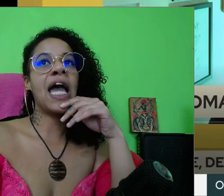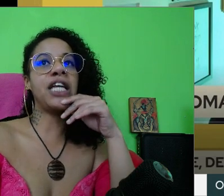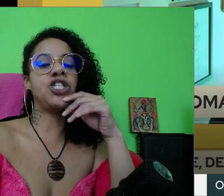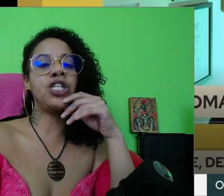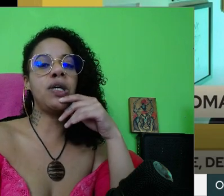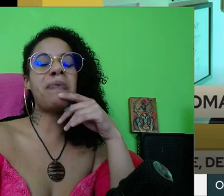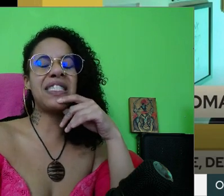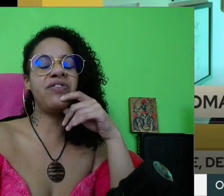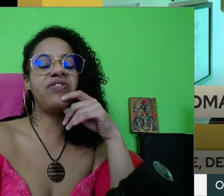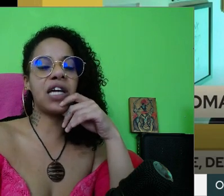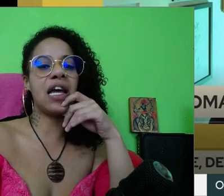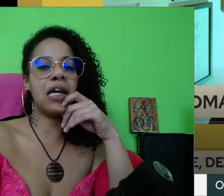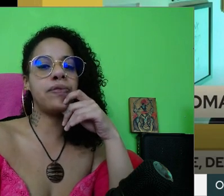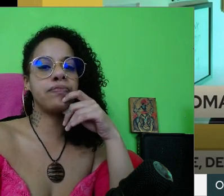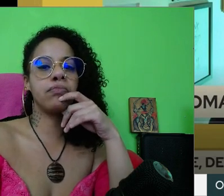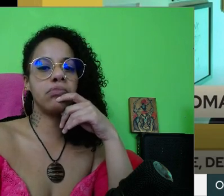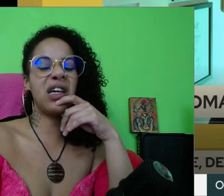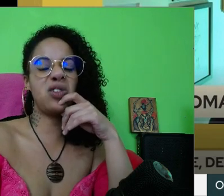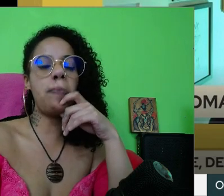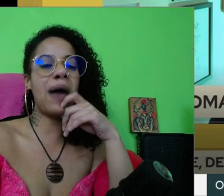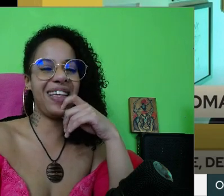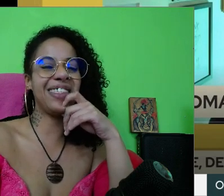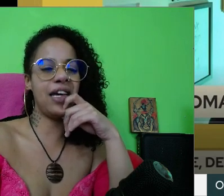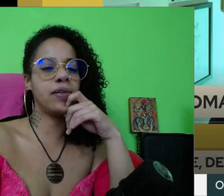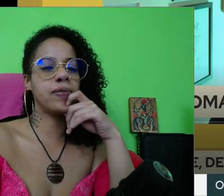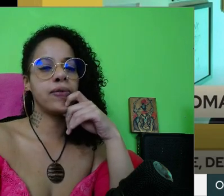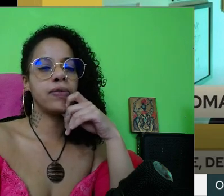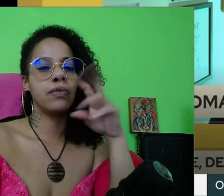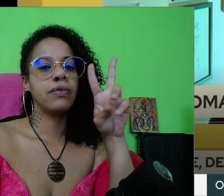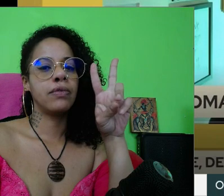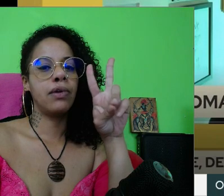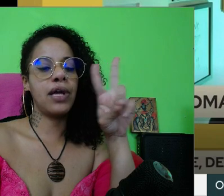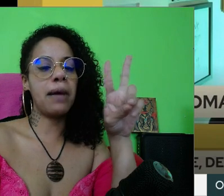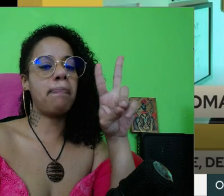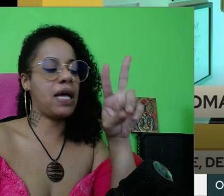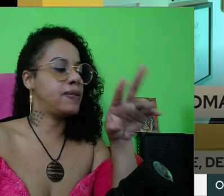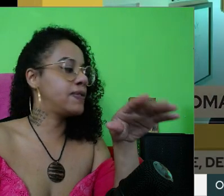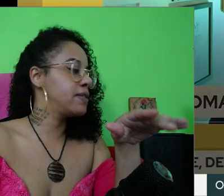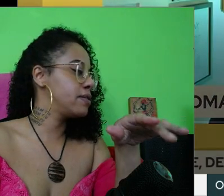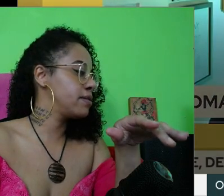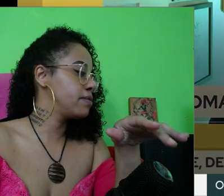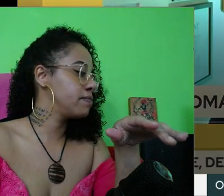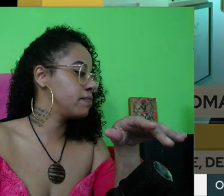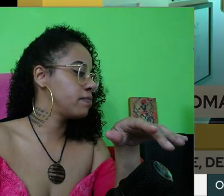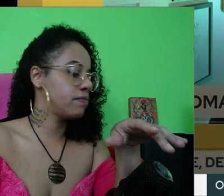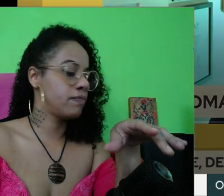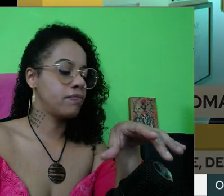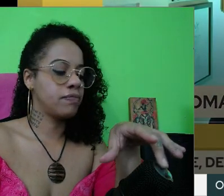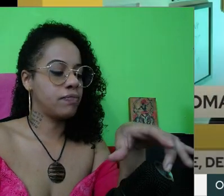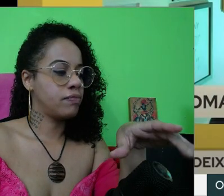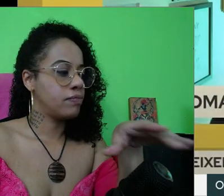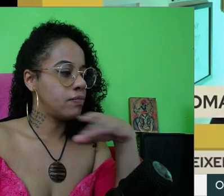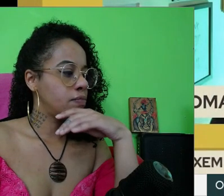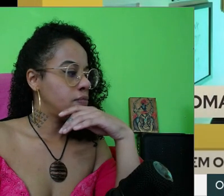é de pacificar né É só paz né é da Paz